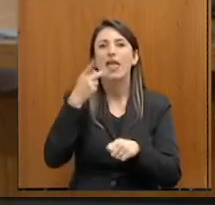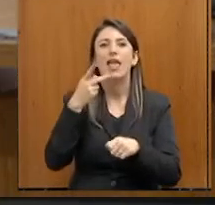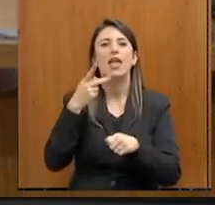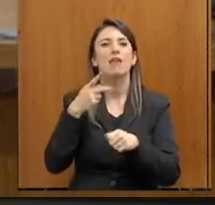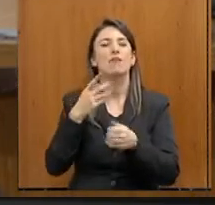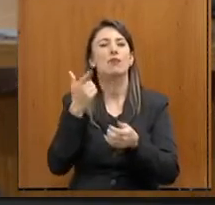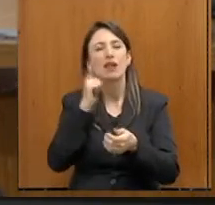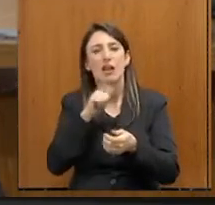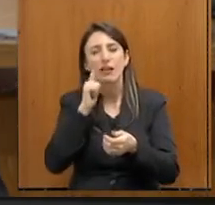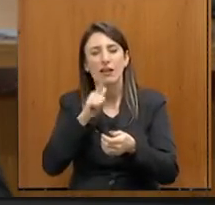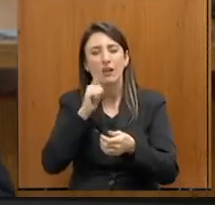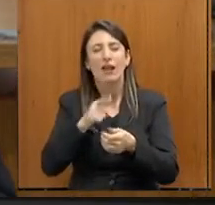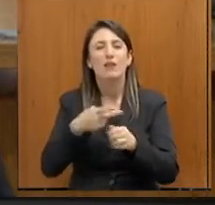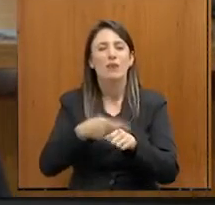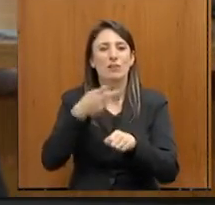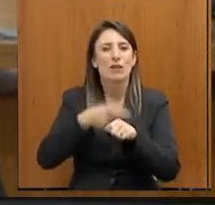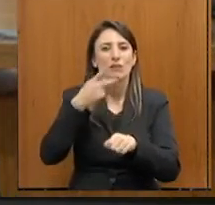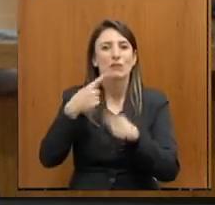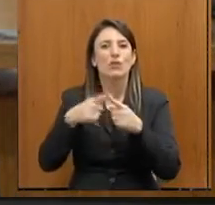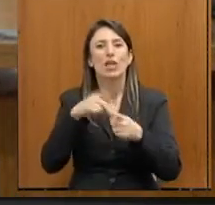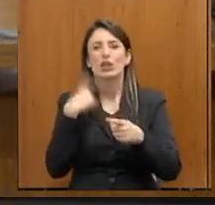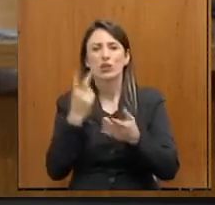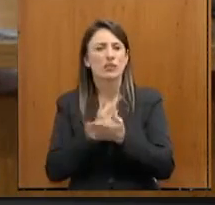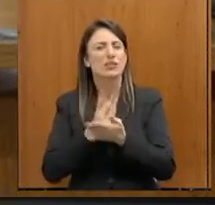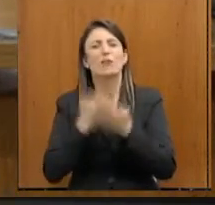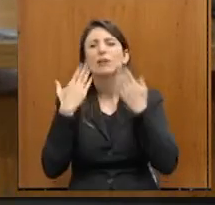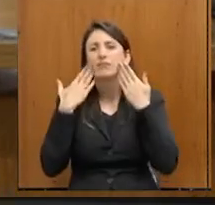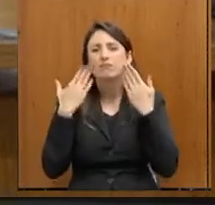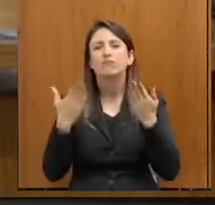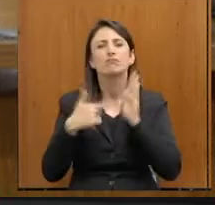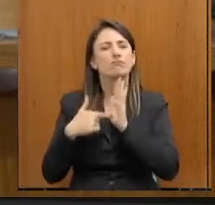financeiras que não tem qualquer ressalva